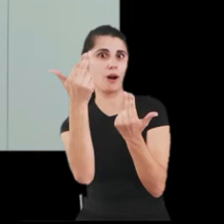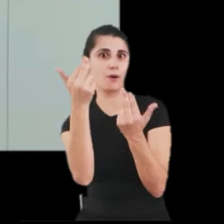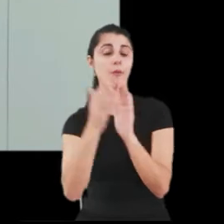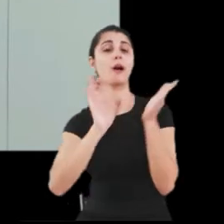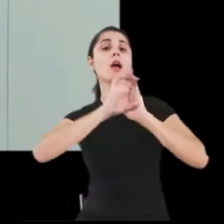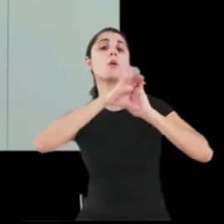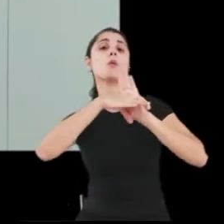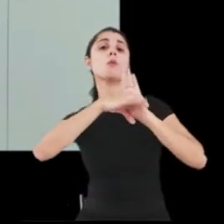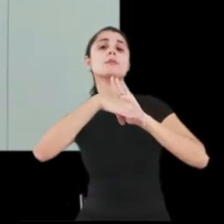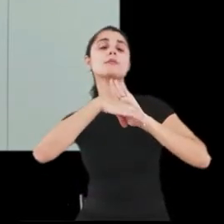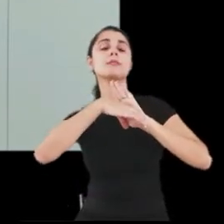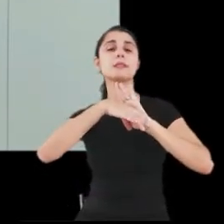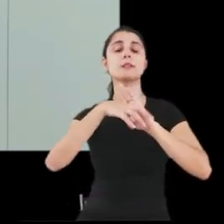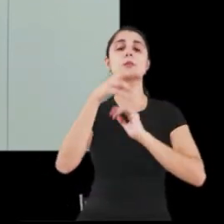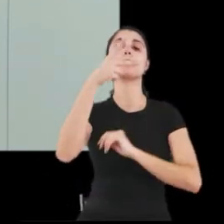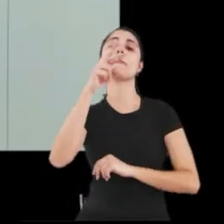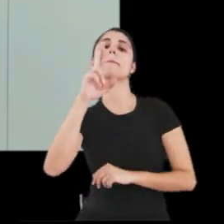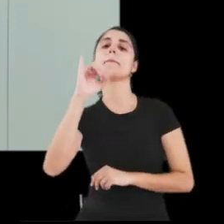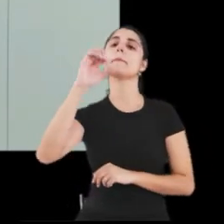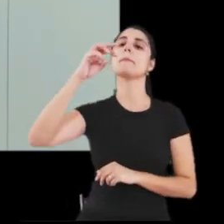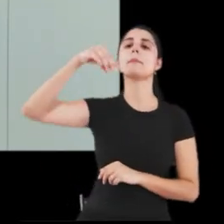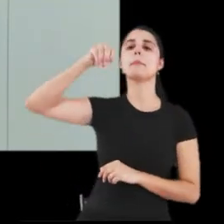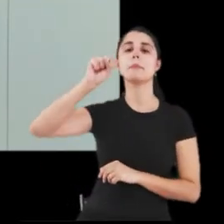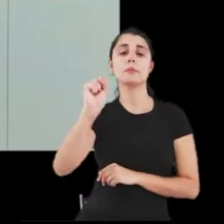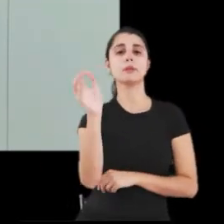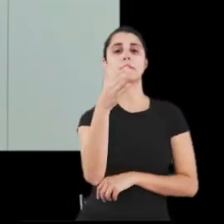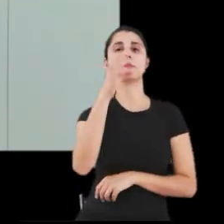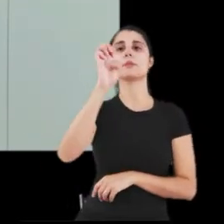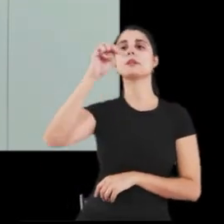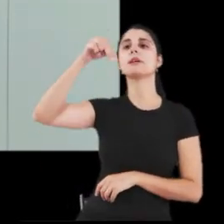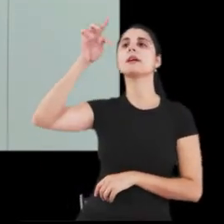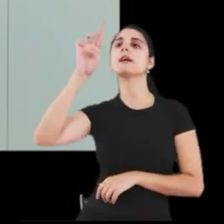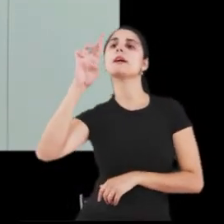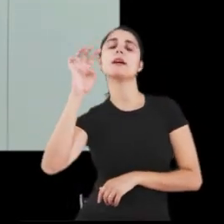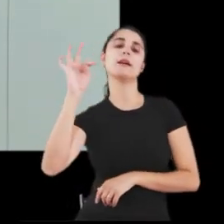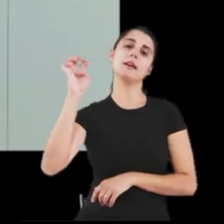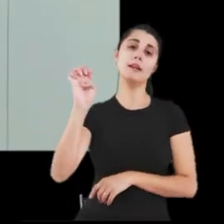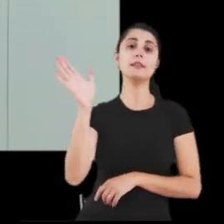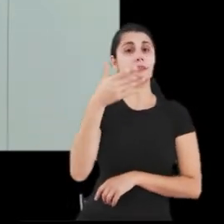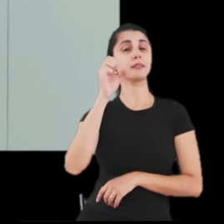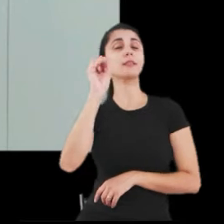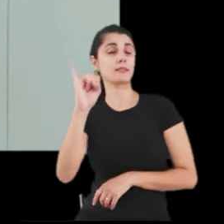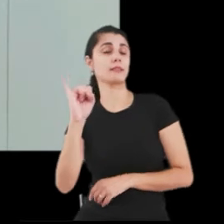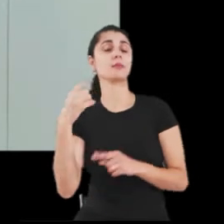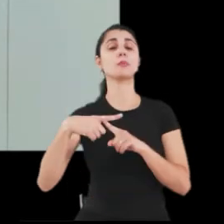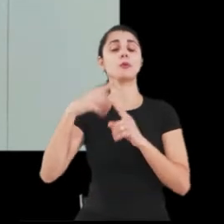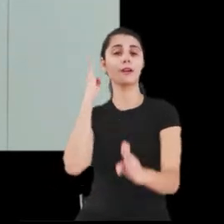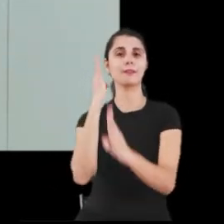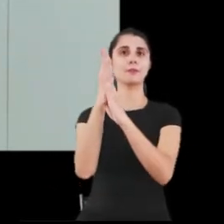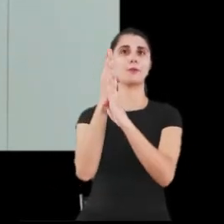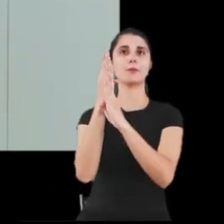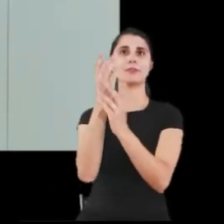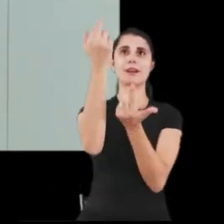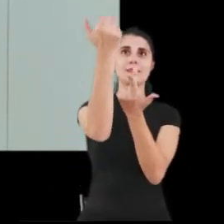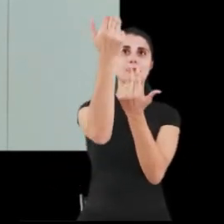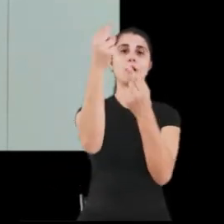entrar o conceito de primos entre si. São primos que possuem apenas um divisor comum, que é o próprio 1. Mesmo